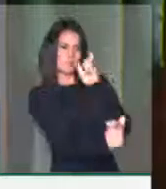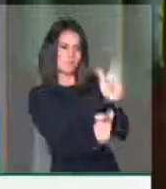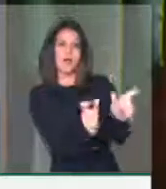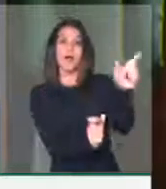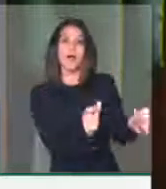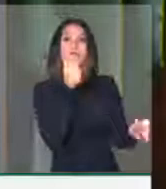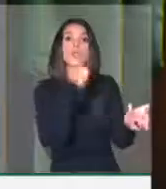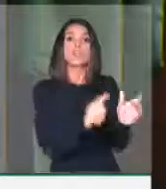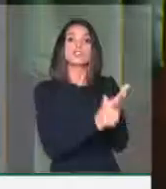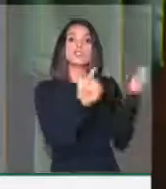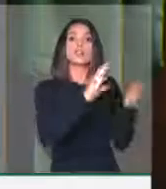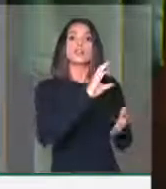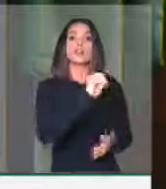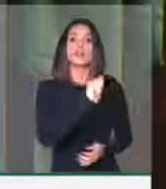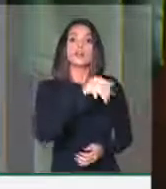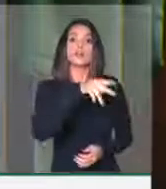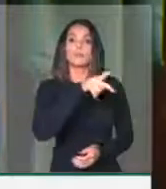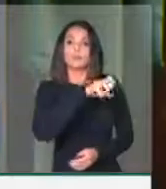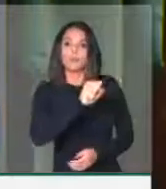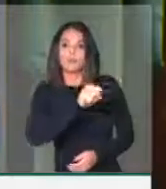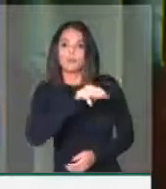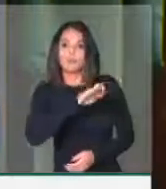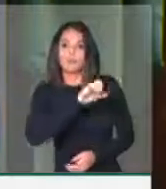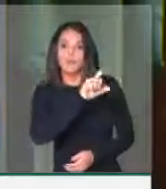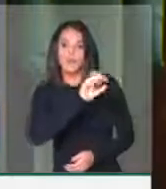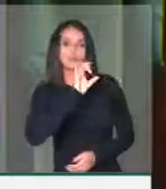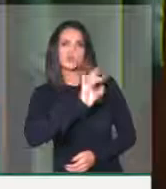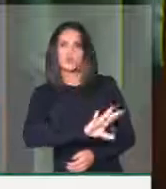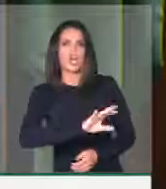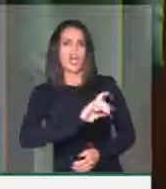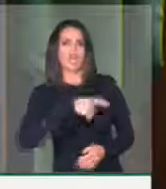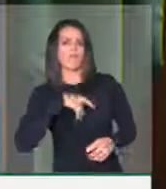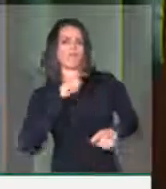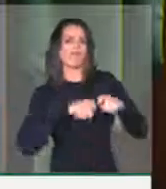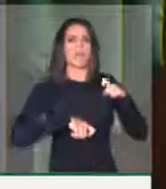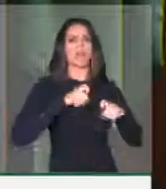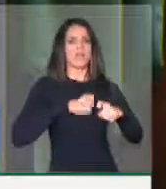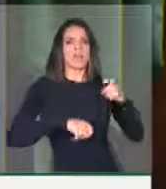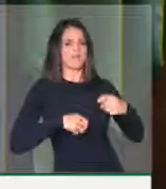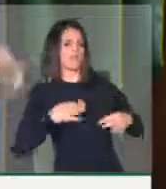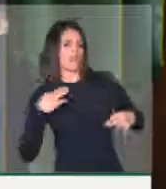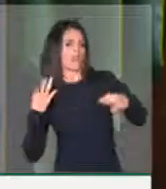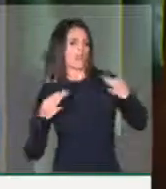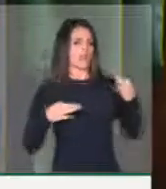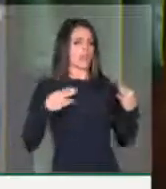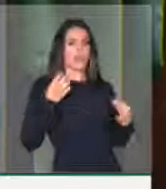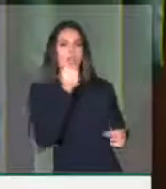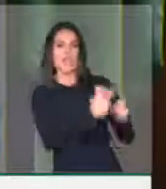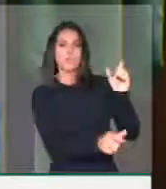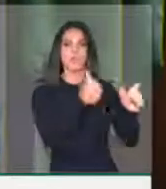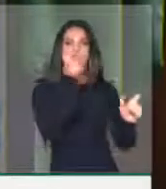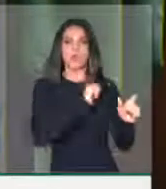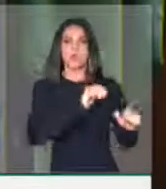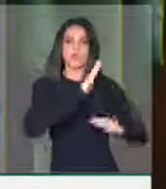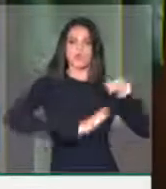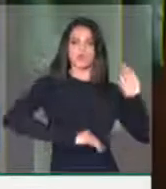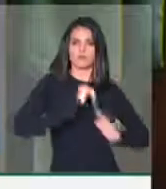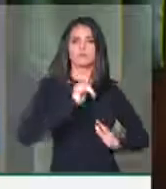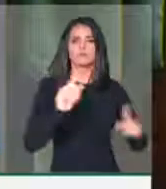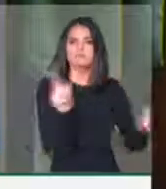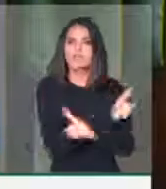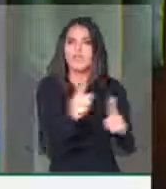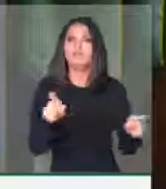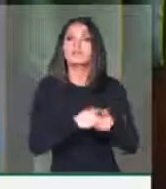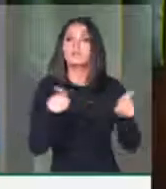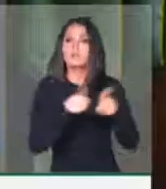Melo não é só um ataque machista, misógino, que sexualiza a profissão da jornalista e as mulheres, mas é também um